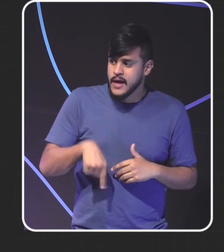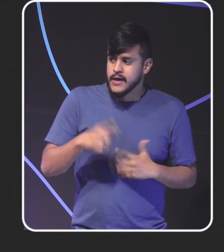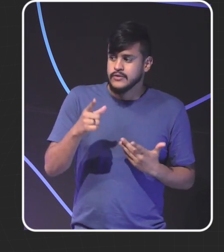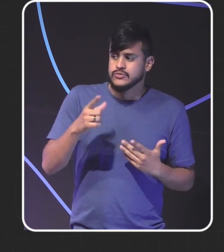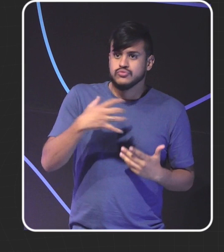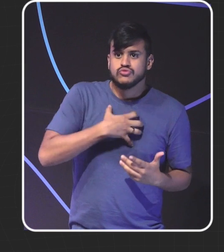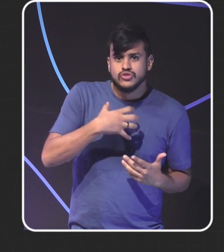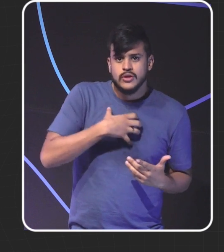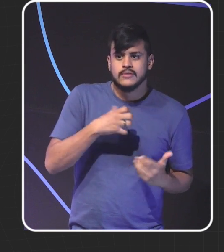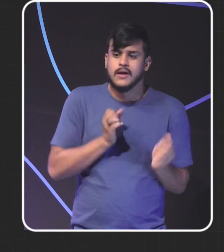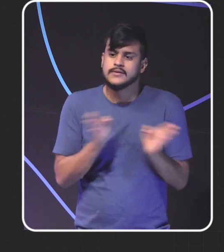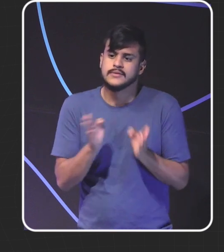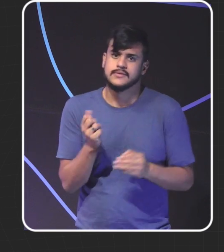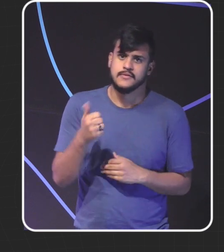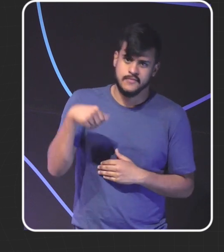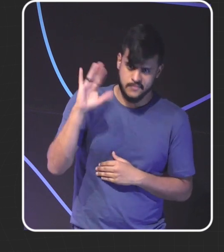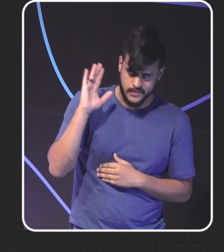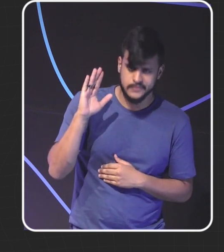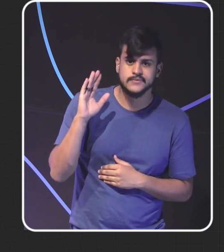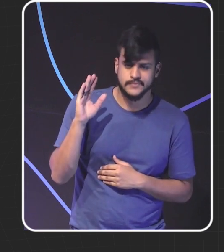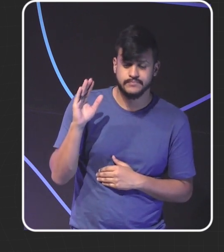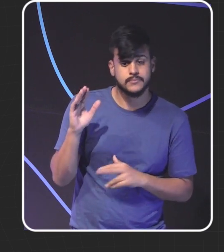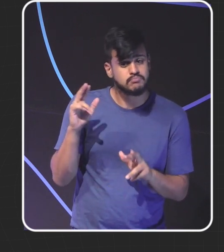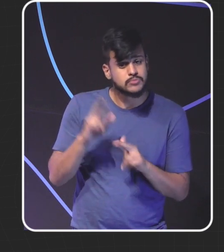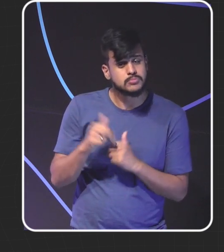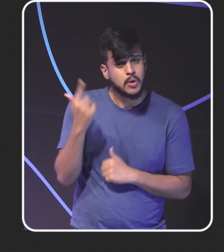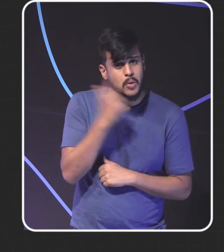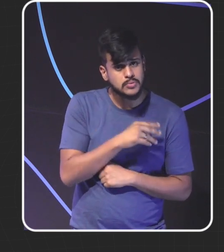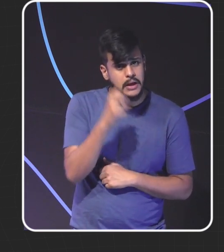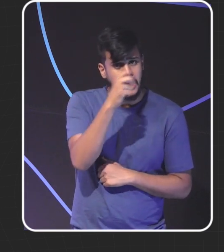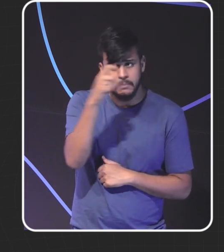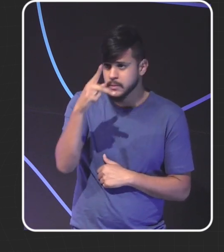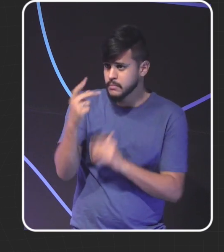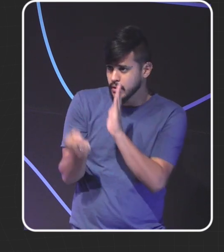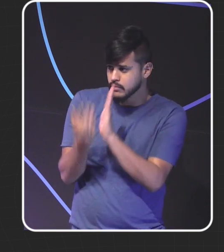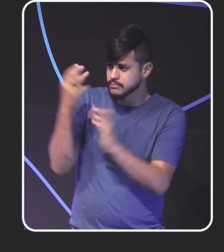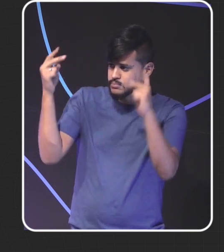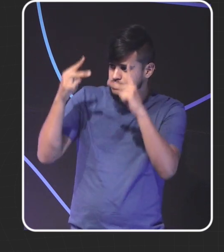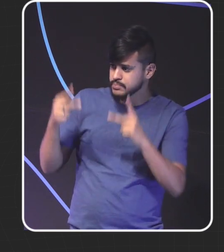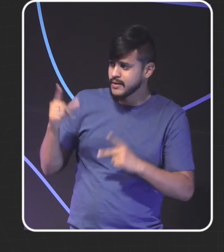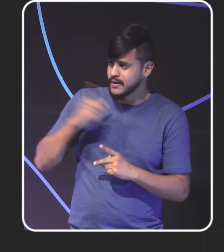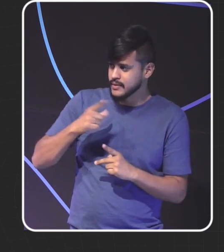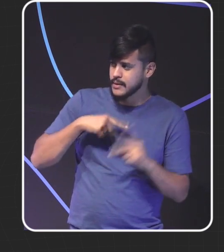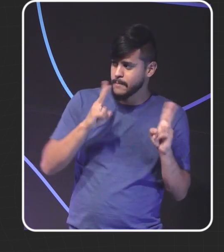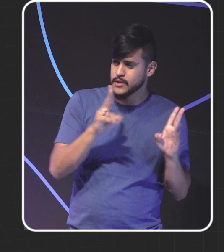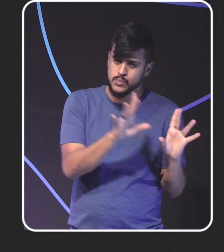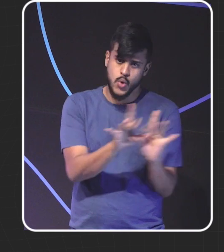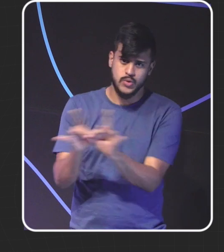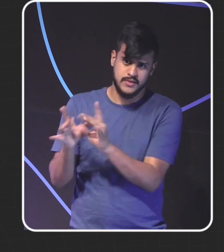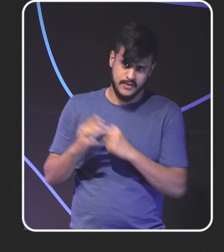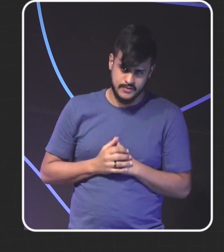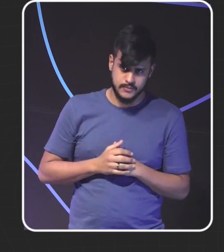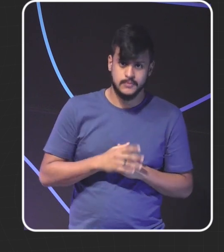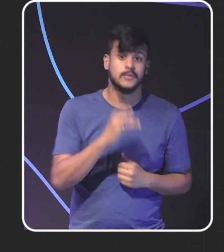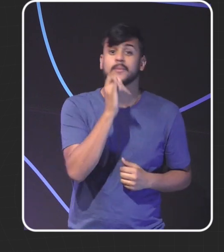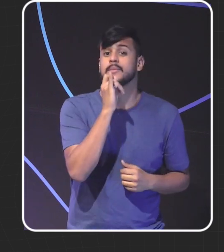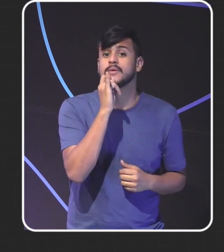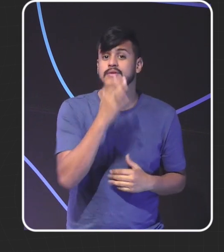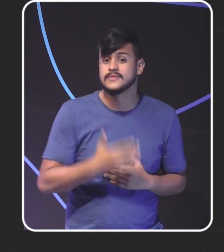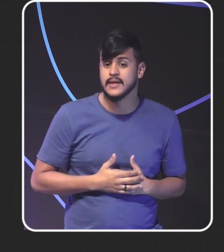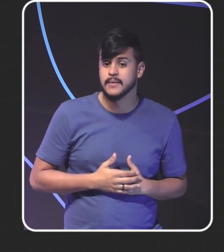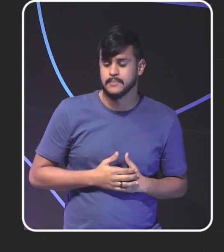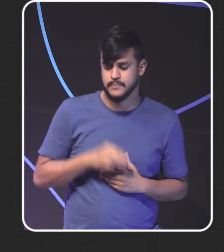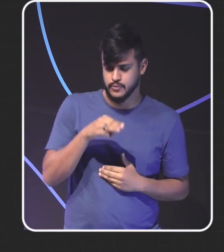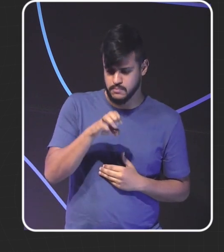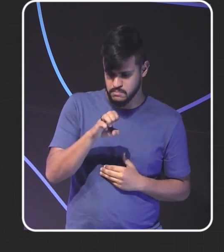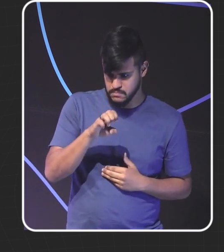acessível. E aí você consegue desenvolver aplicações específicas dentro desse contexto. E aí um exemplo é o próprio Midjourney,